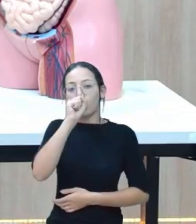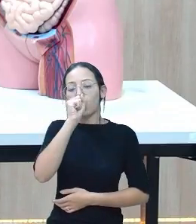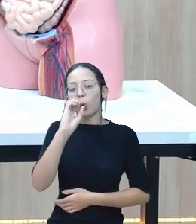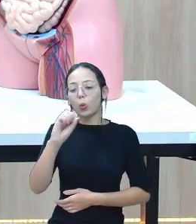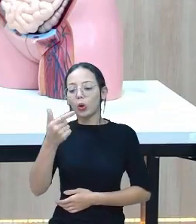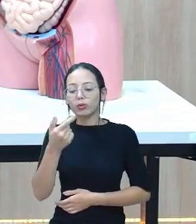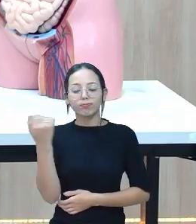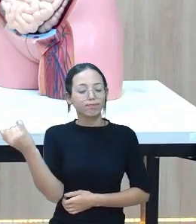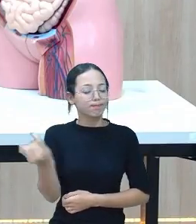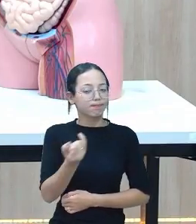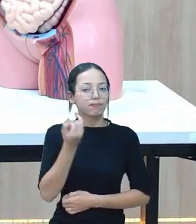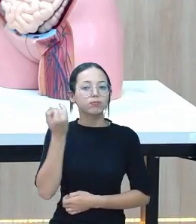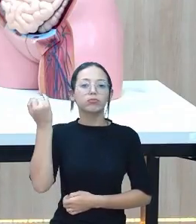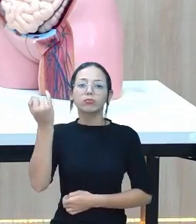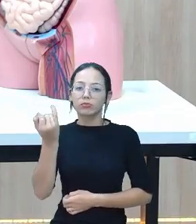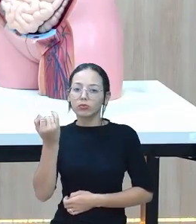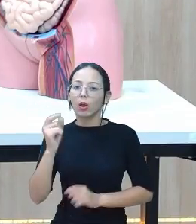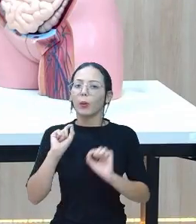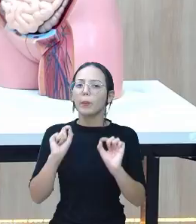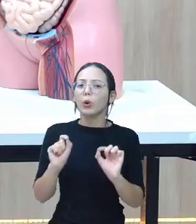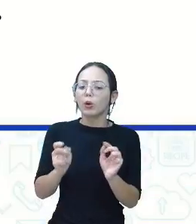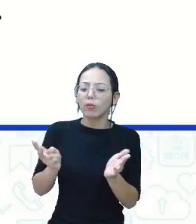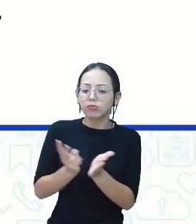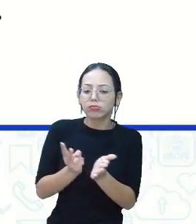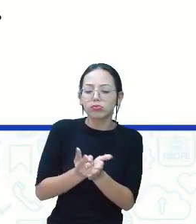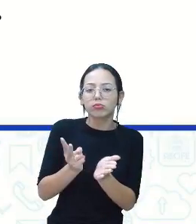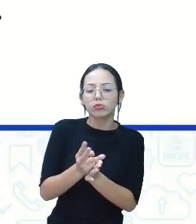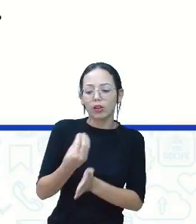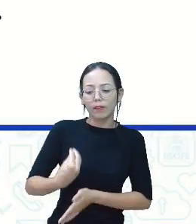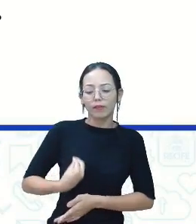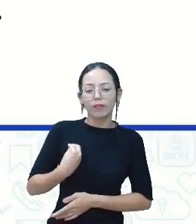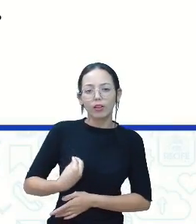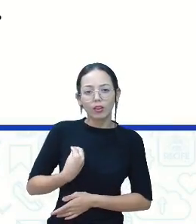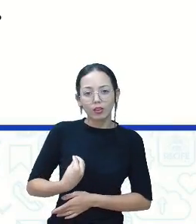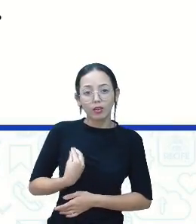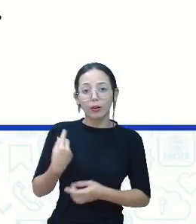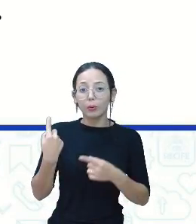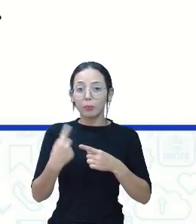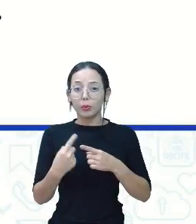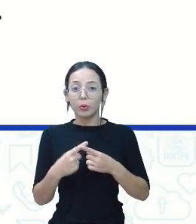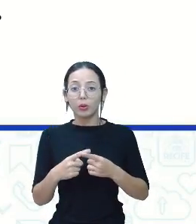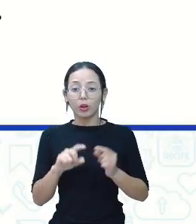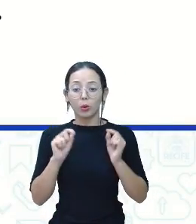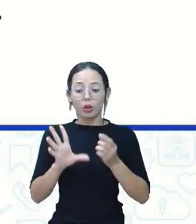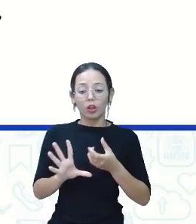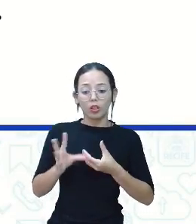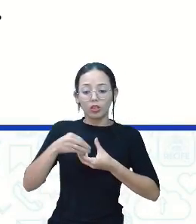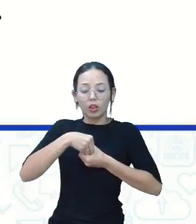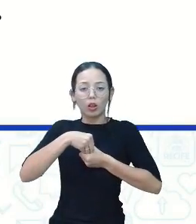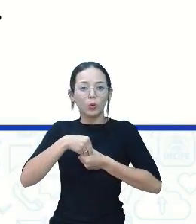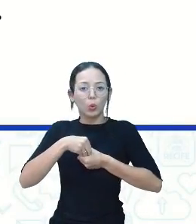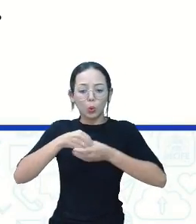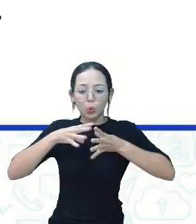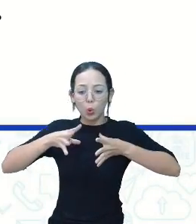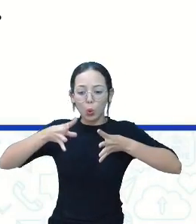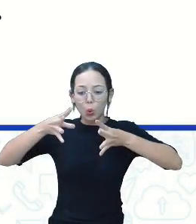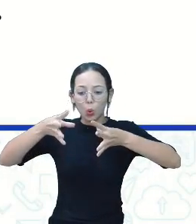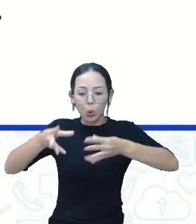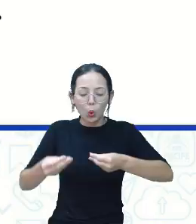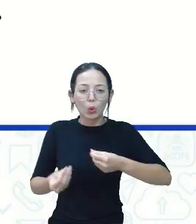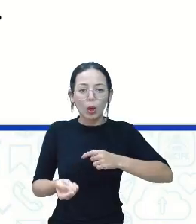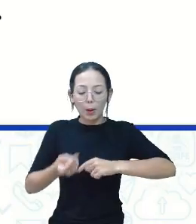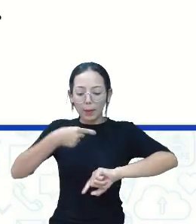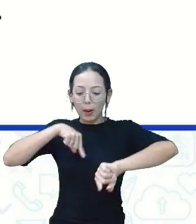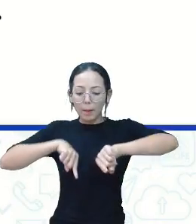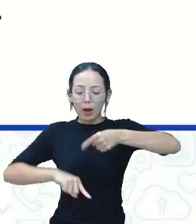é fundamental para a manutenção da vida, porque ele está presente em toda a nossa